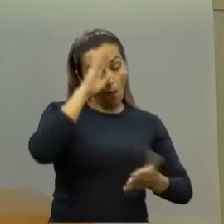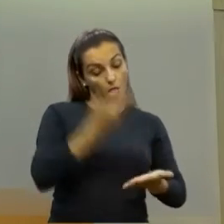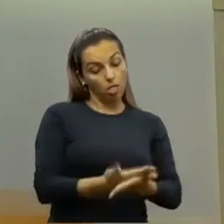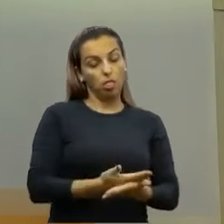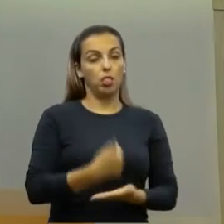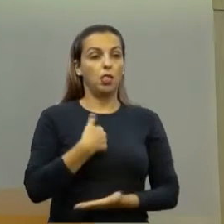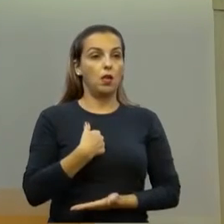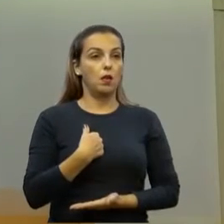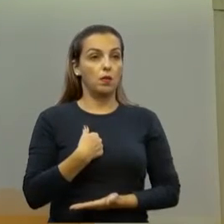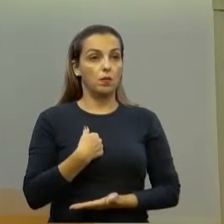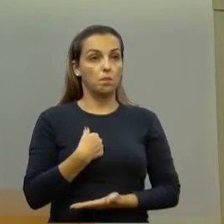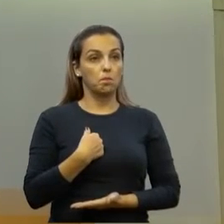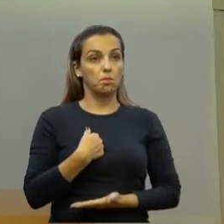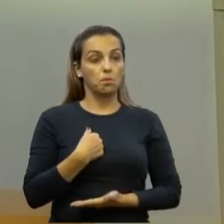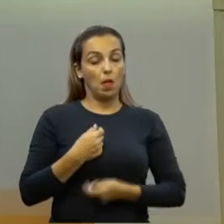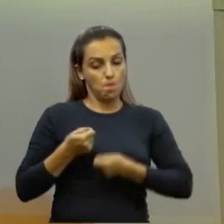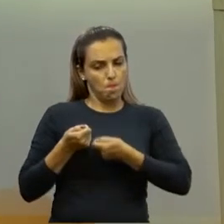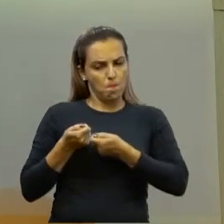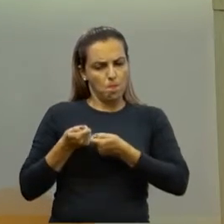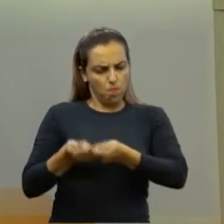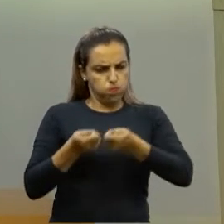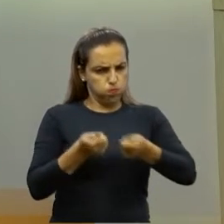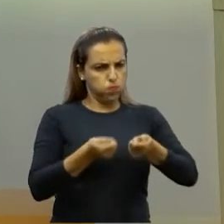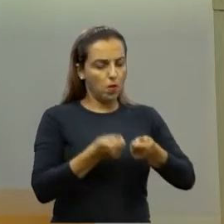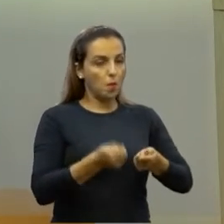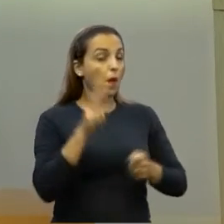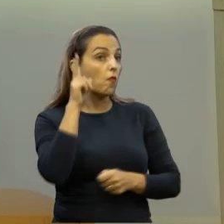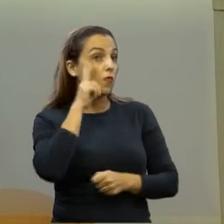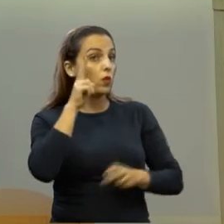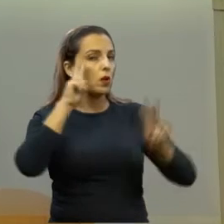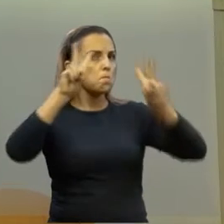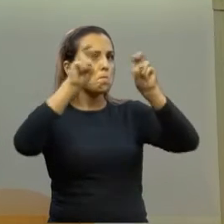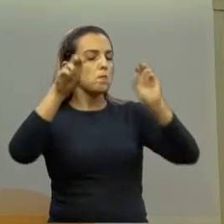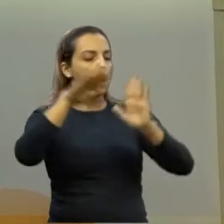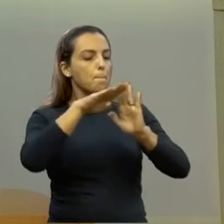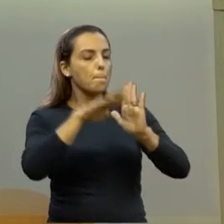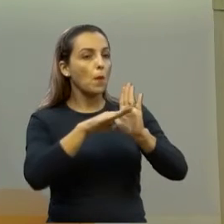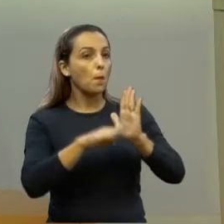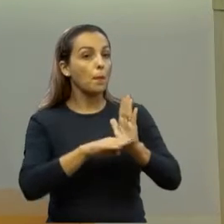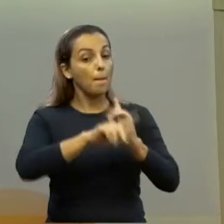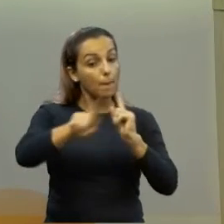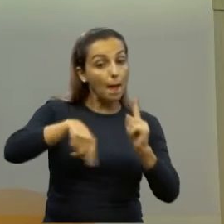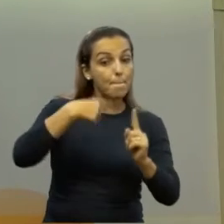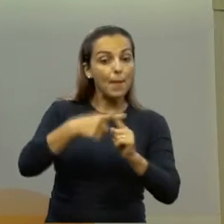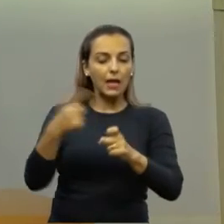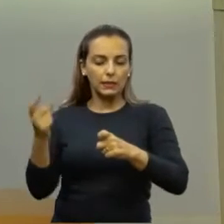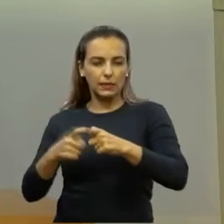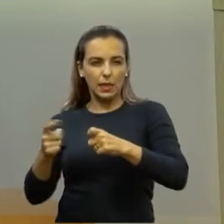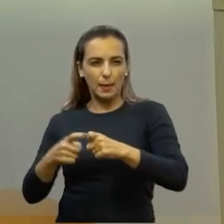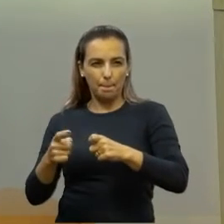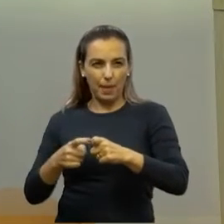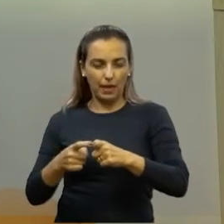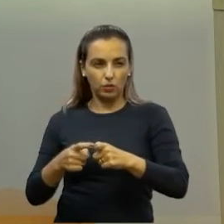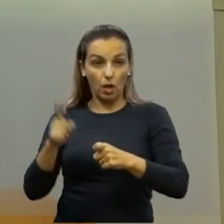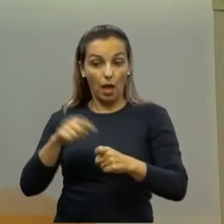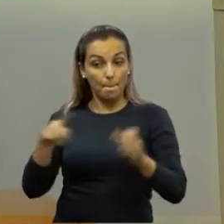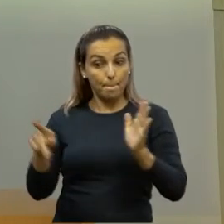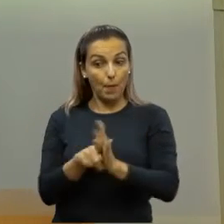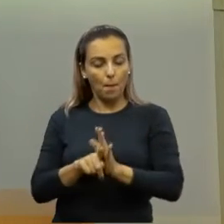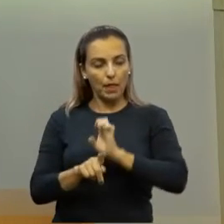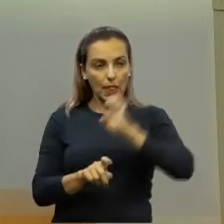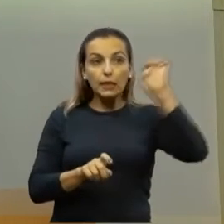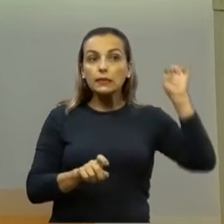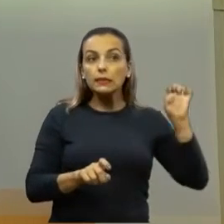E como tem muito ataque Então vamos lembrar do programa Mais Médicos uma herança da esquerda e a manchete da